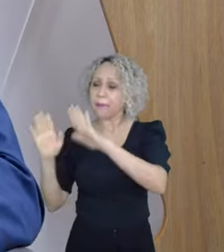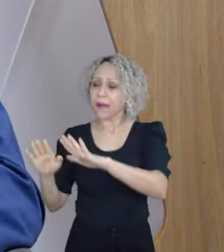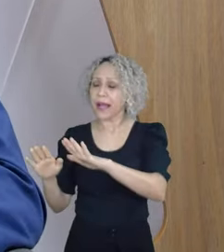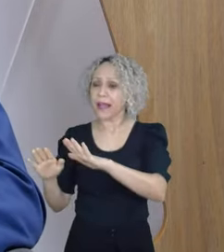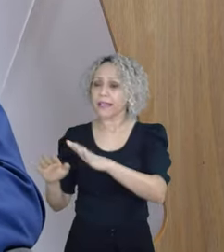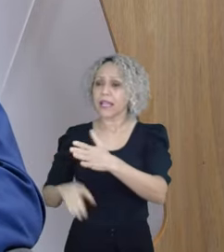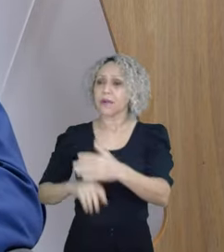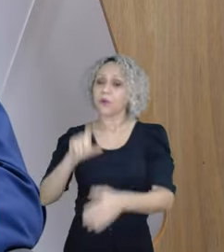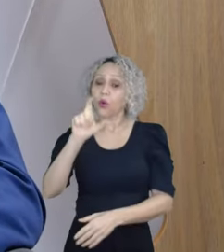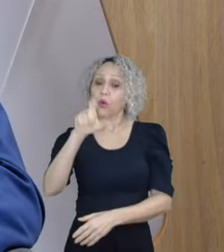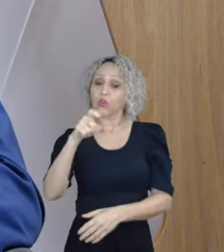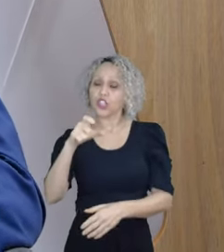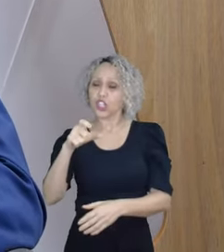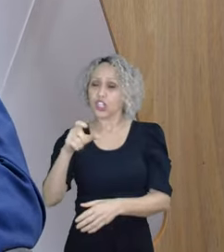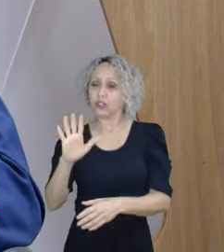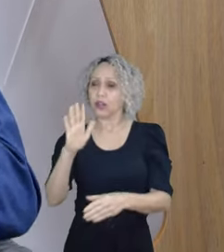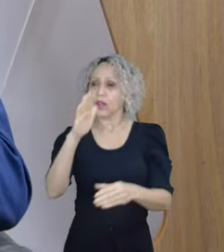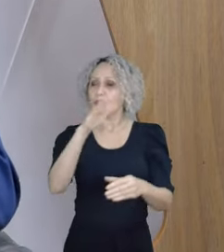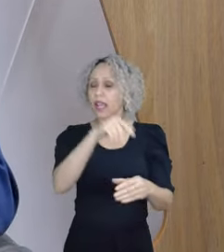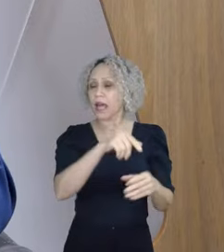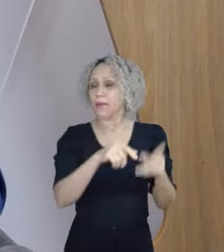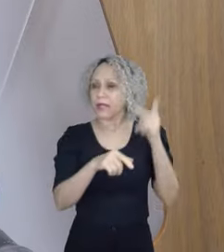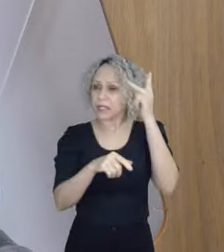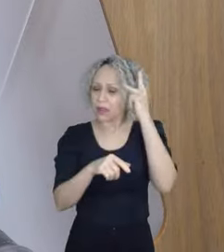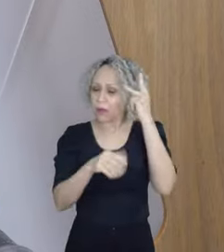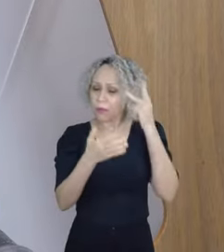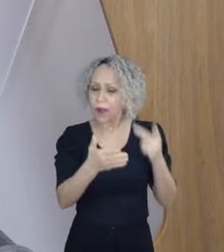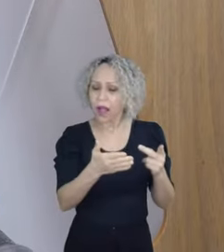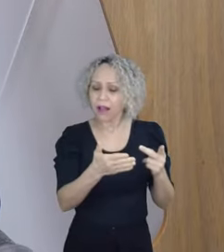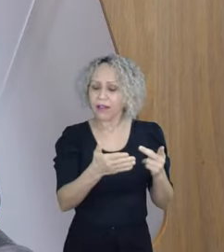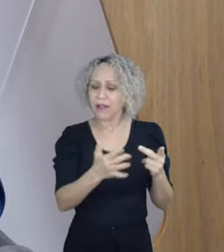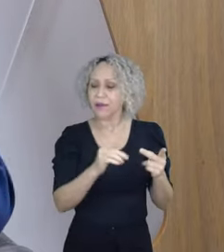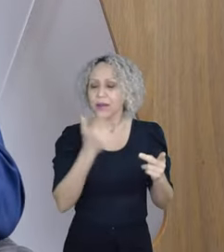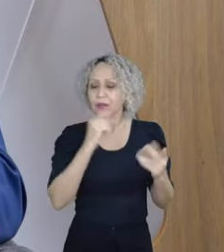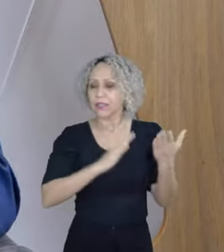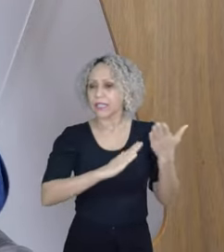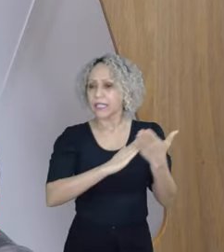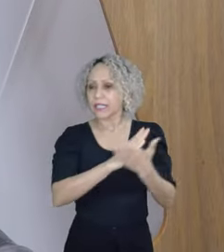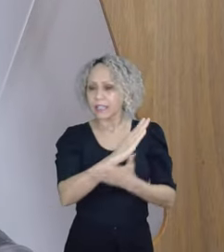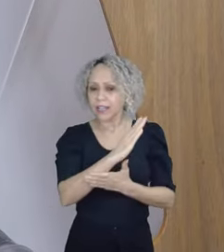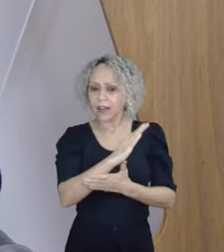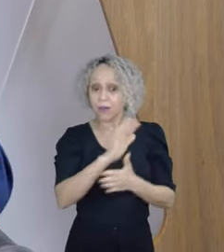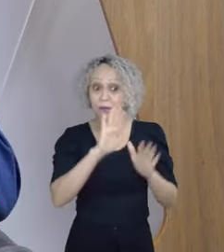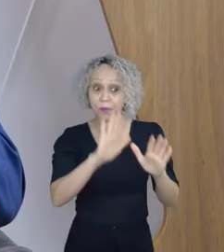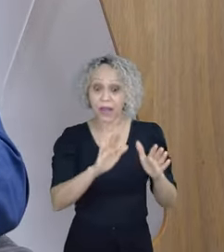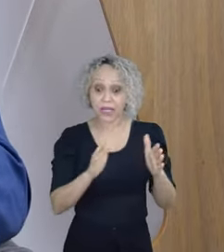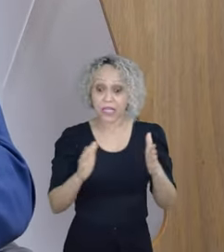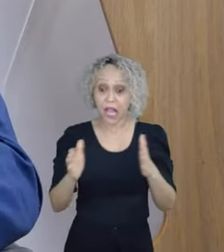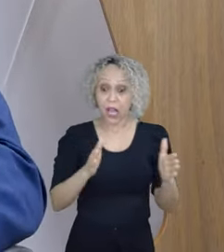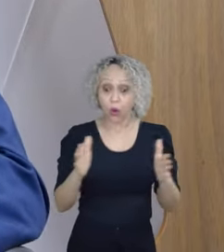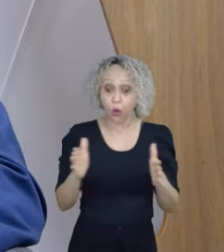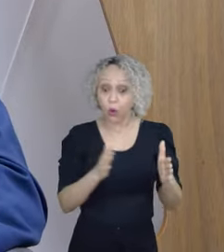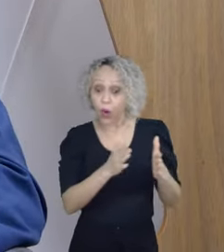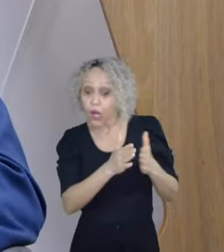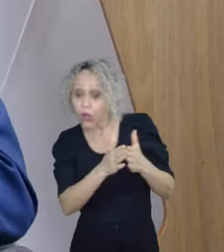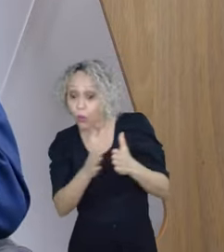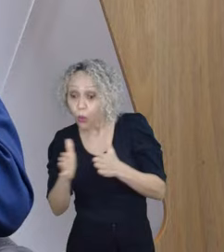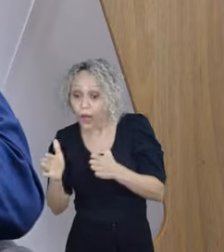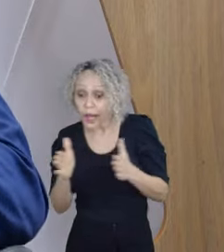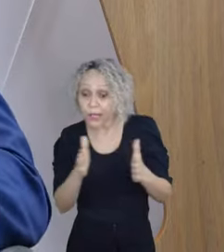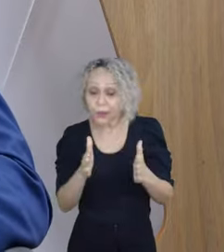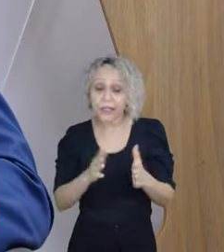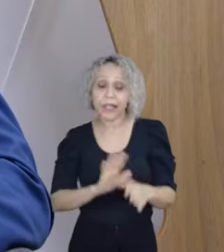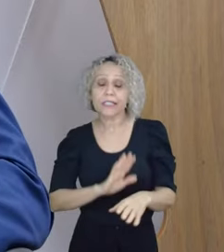juristas, alguns especialistas em direito eleitoral, eles acham que já há, para a justiça, elementos baseado na Constituição, nas outras leis